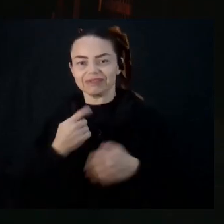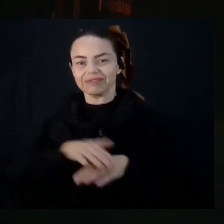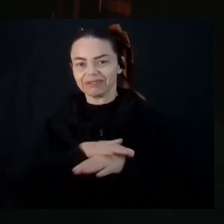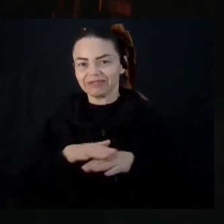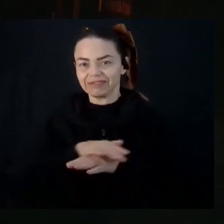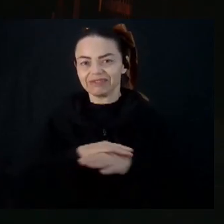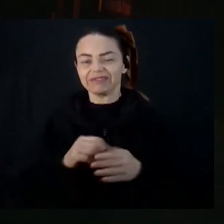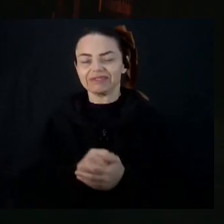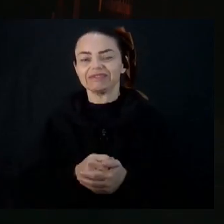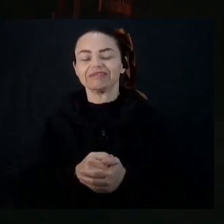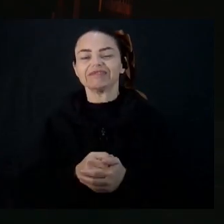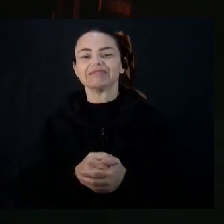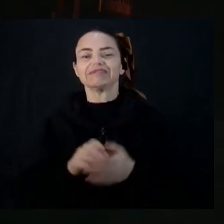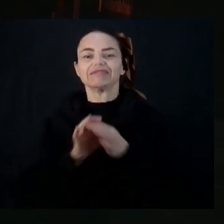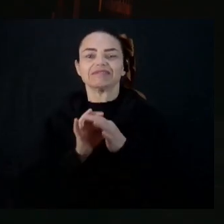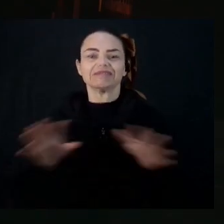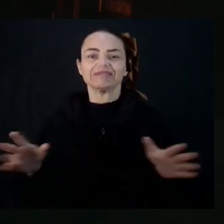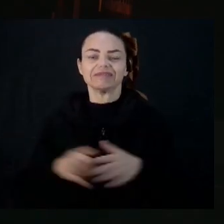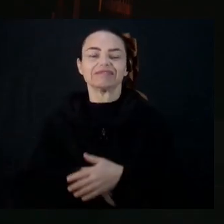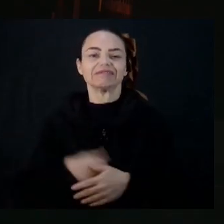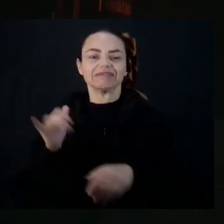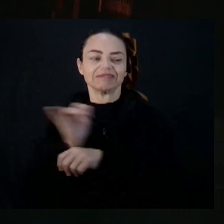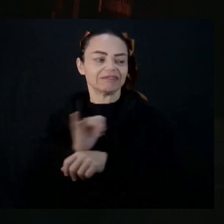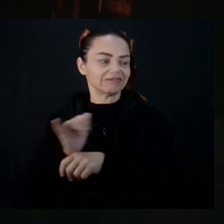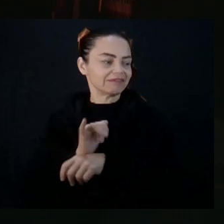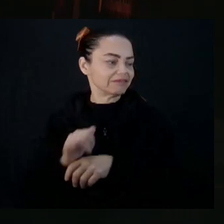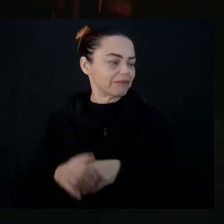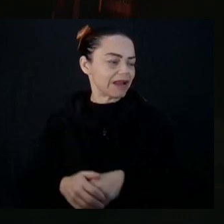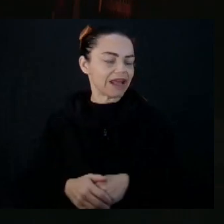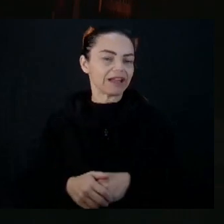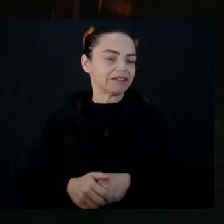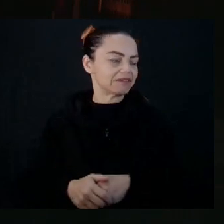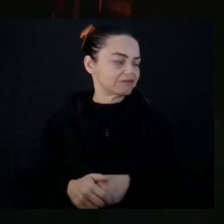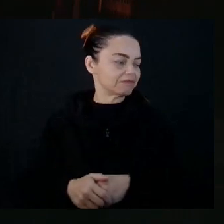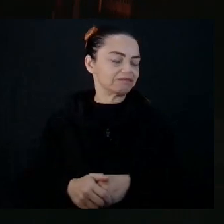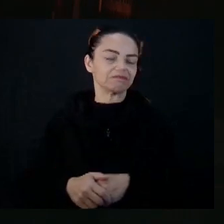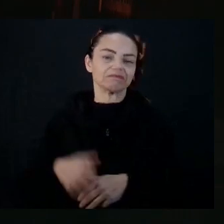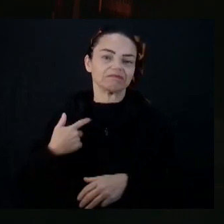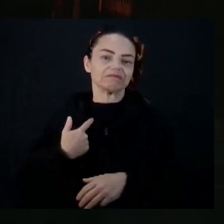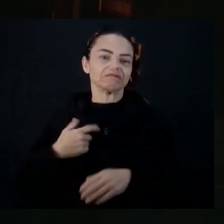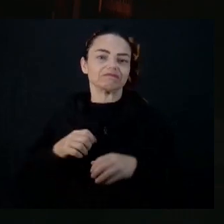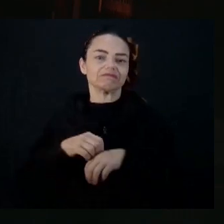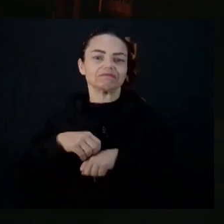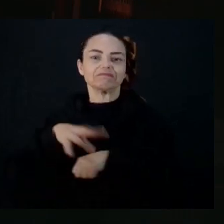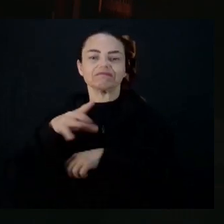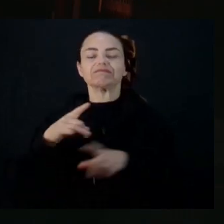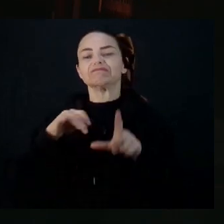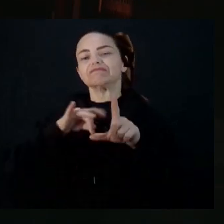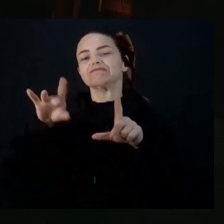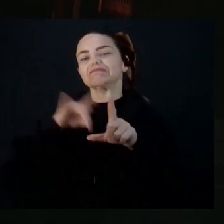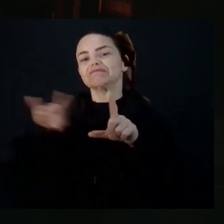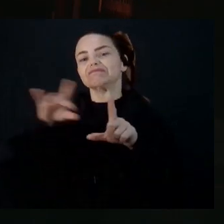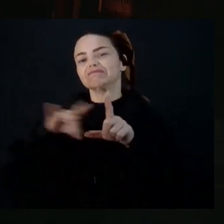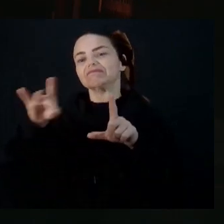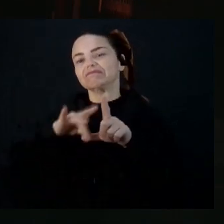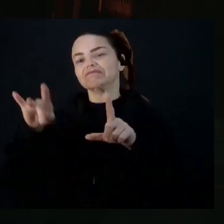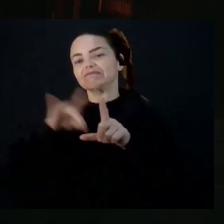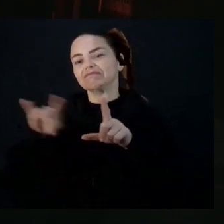está disponível lá no YouTube, então, importante que você compartilhe para mais pessoas para que a gente possa